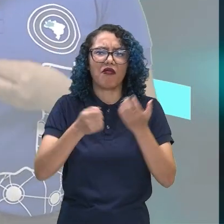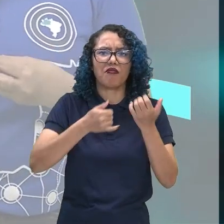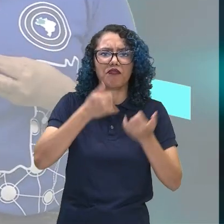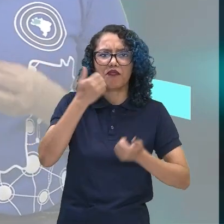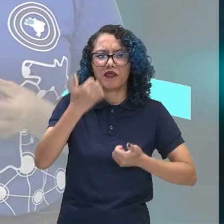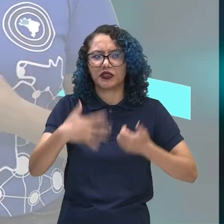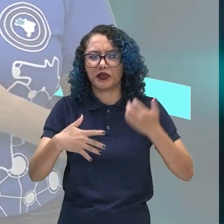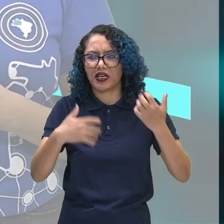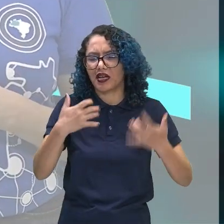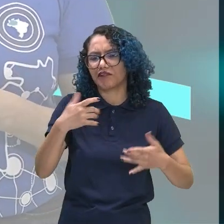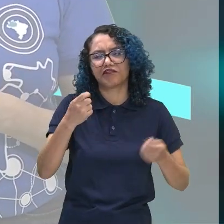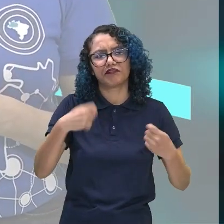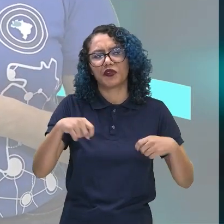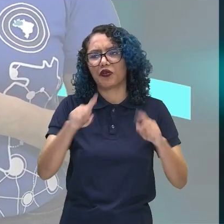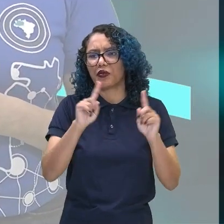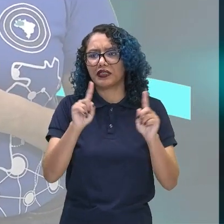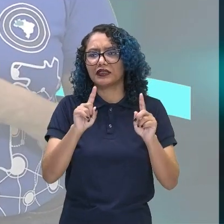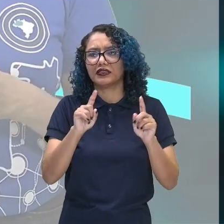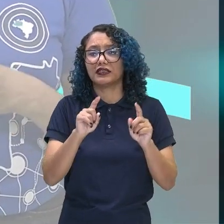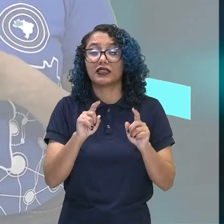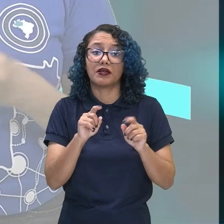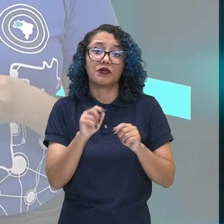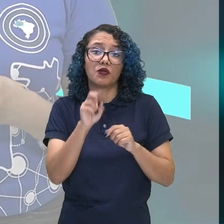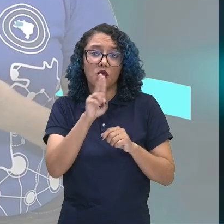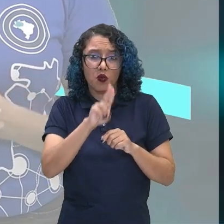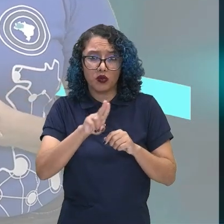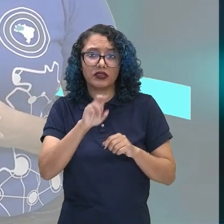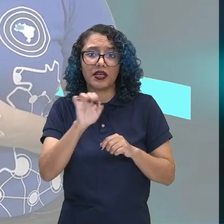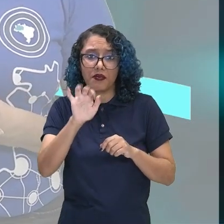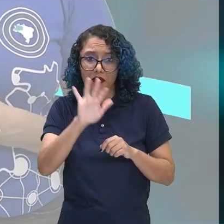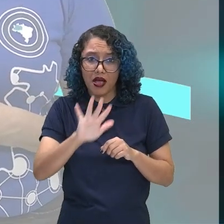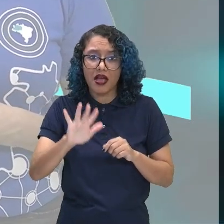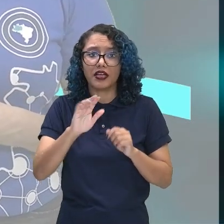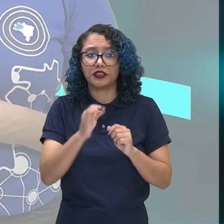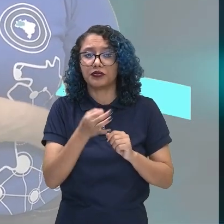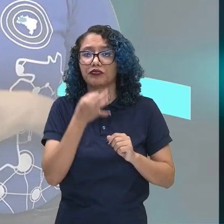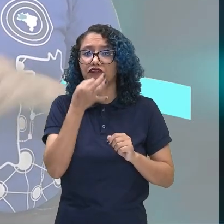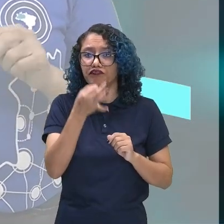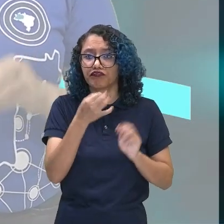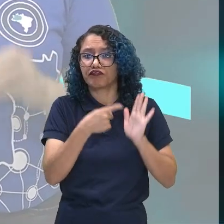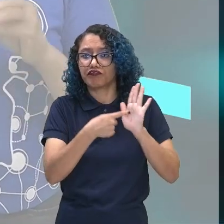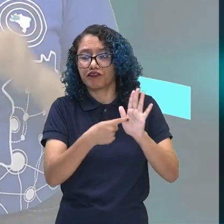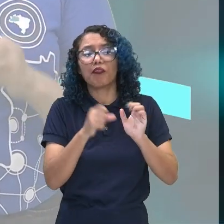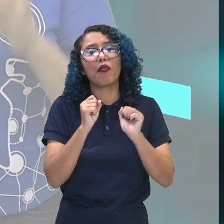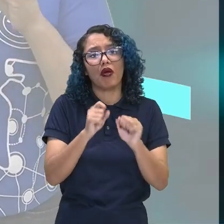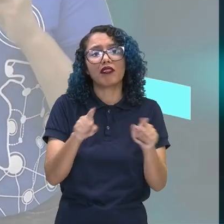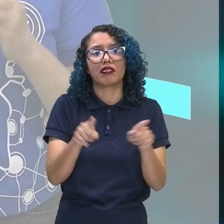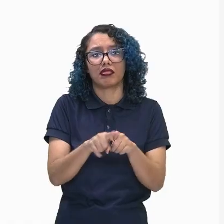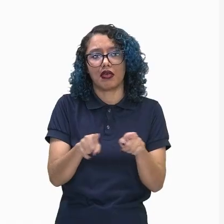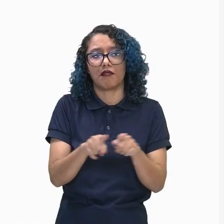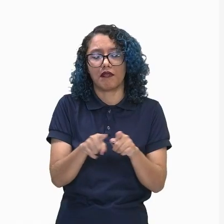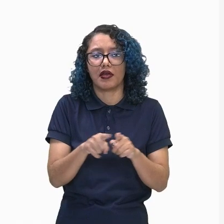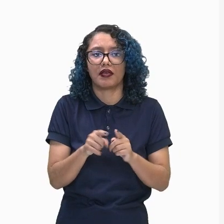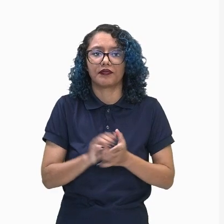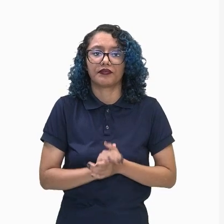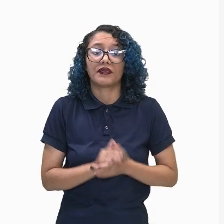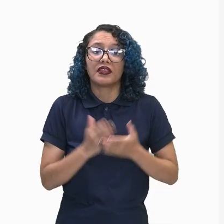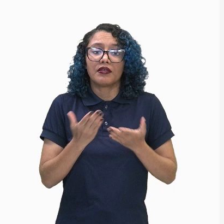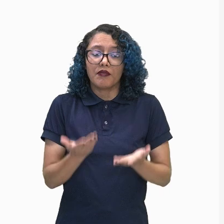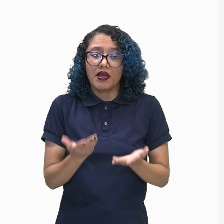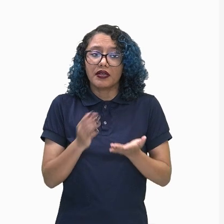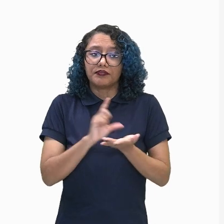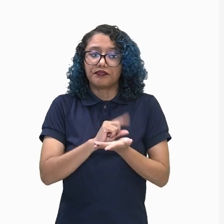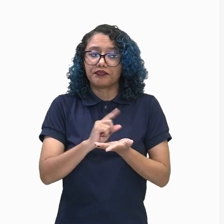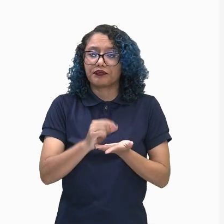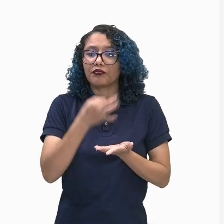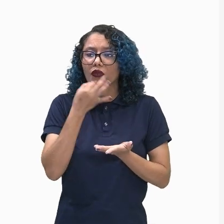Algumas imagens mostram nesta forma de emitir opinião. Então, o que é um artigo de